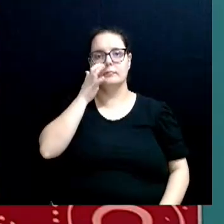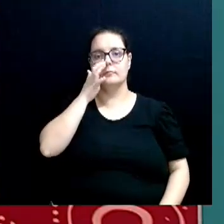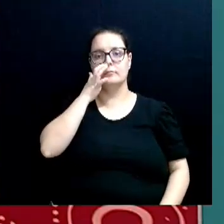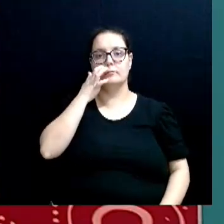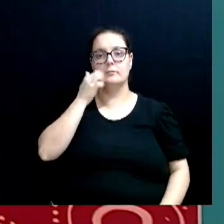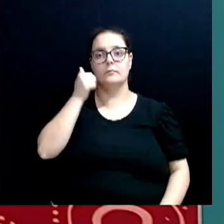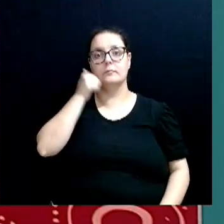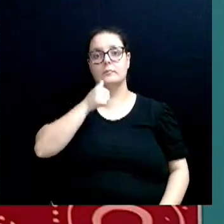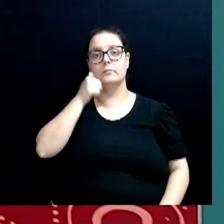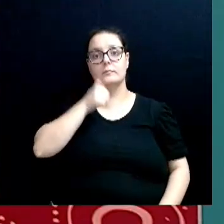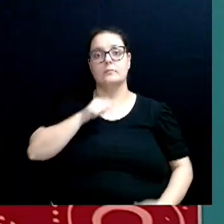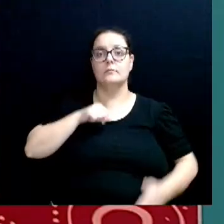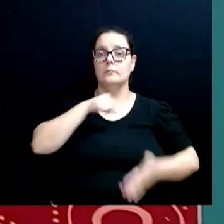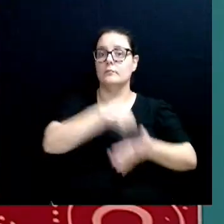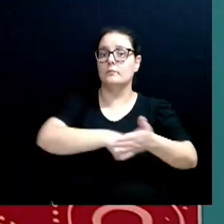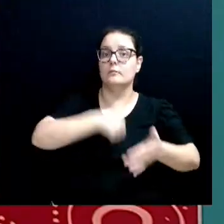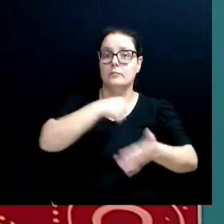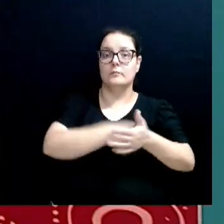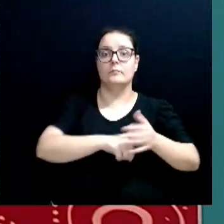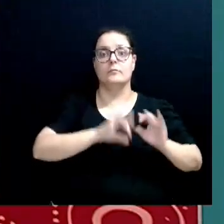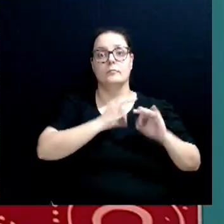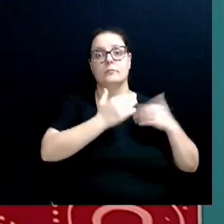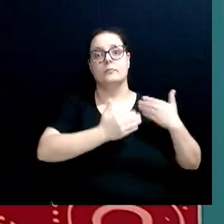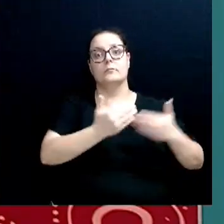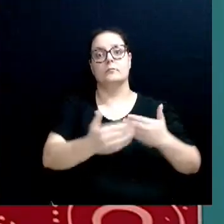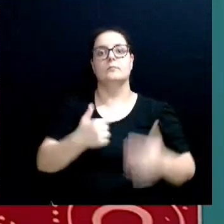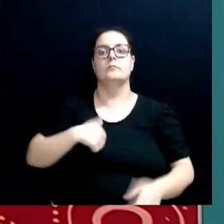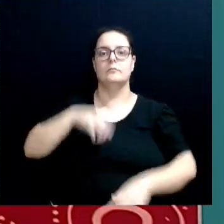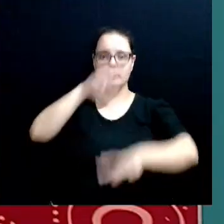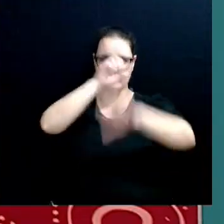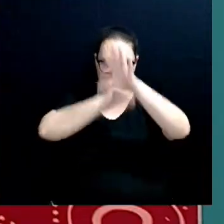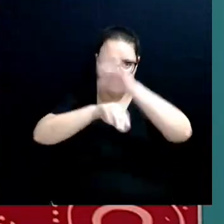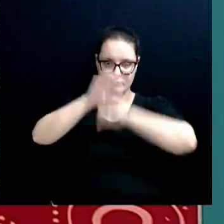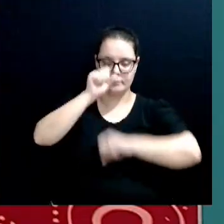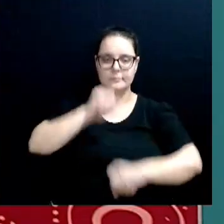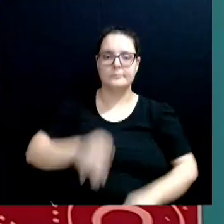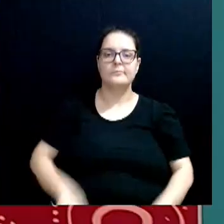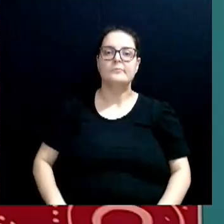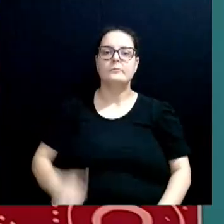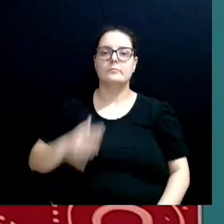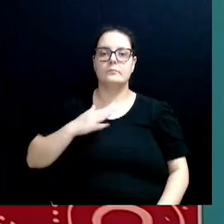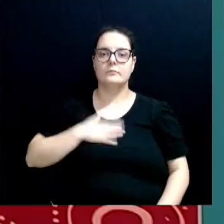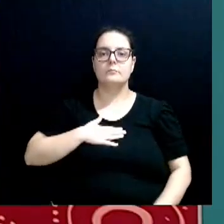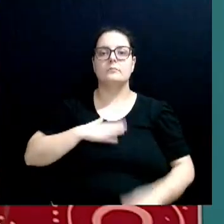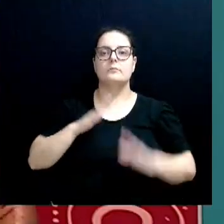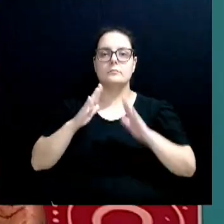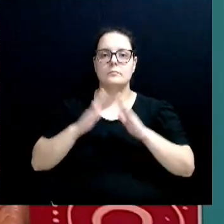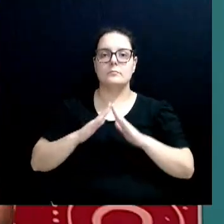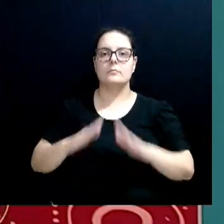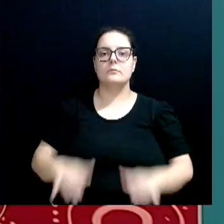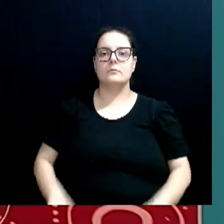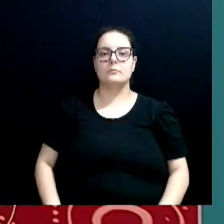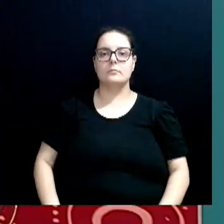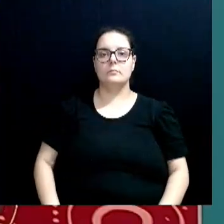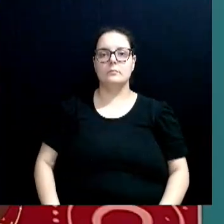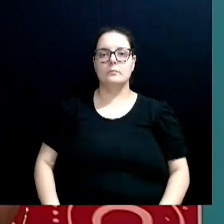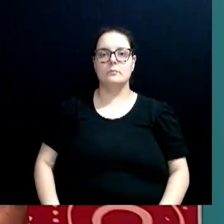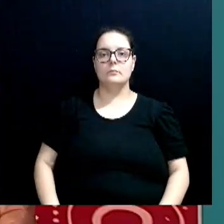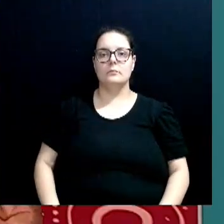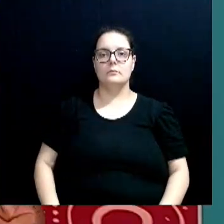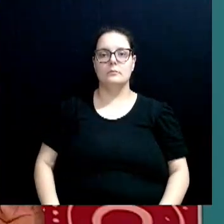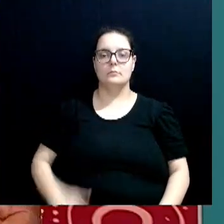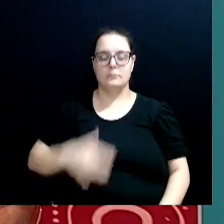luta. Então eu aprendi na minha casa que cabeça